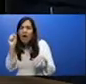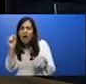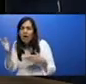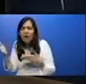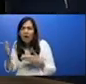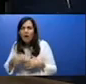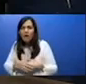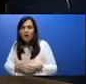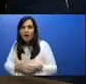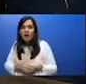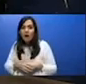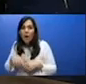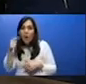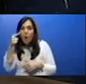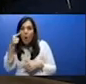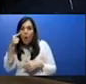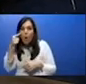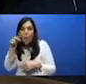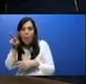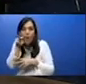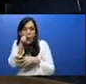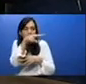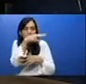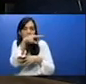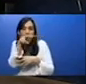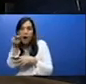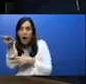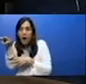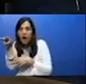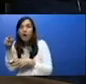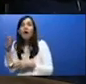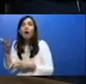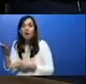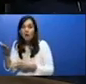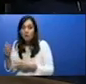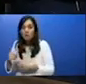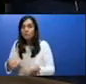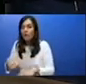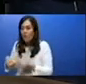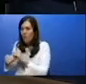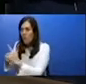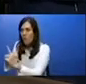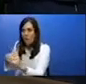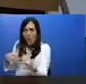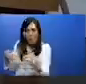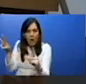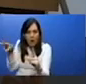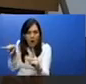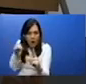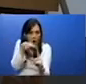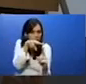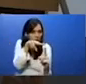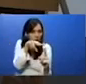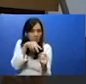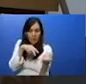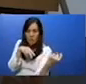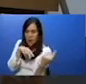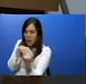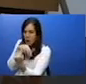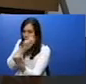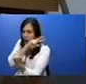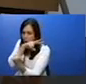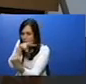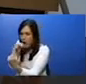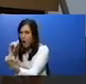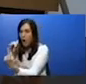eu falei, é o olhar dela, que parece que te acompanha, né? Onde você for, parece que ela está te olhando, parece que a